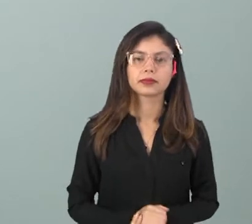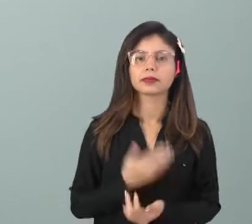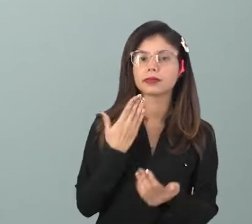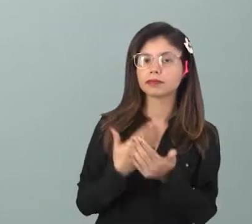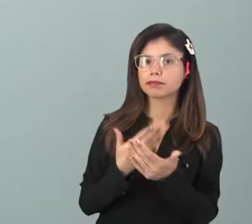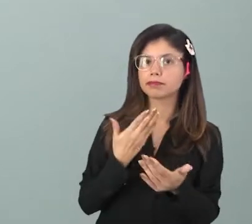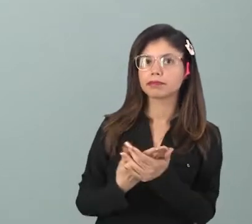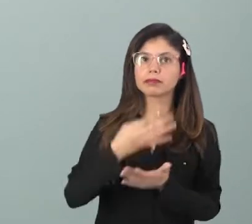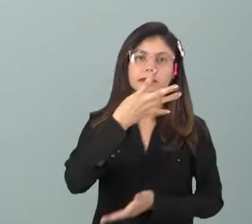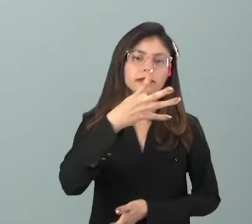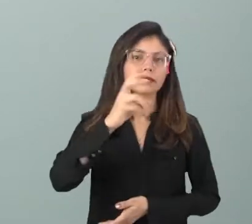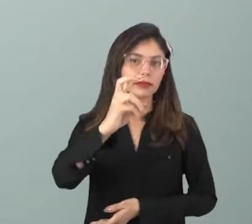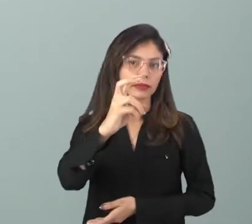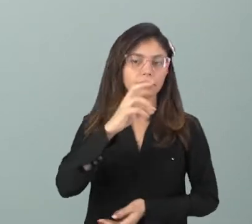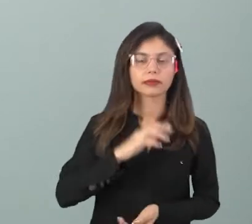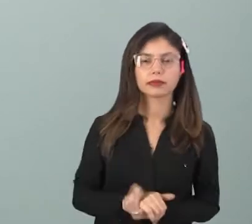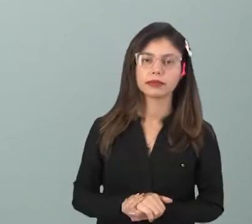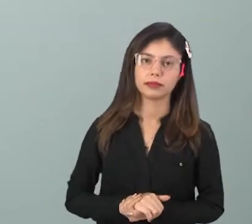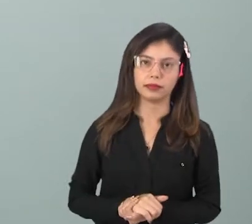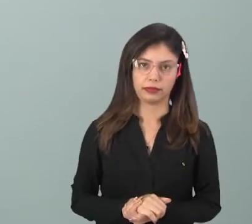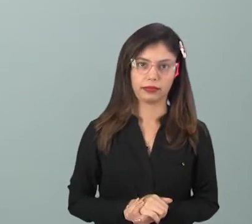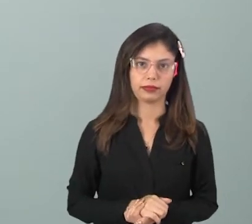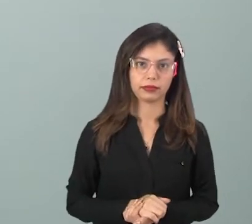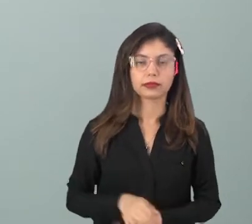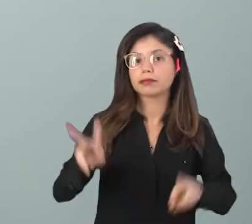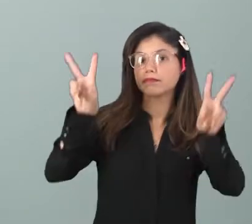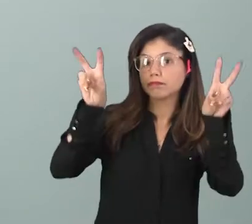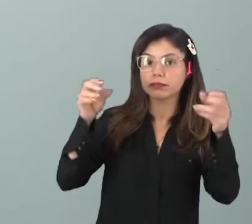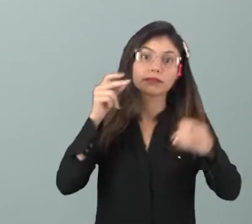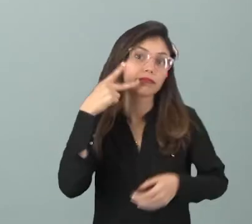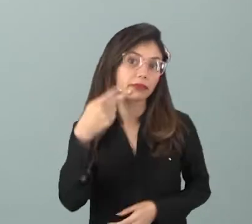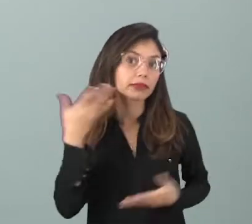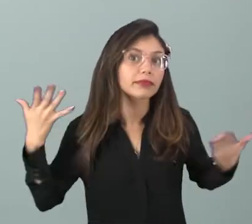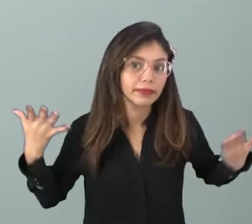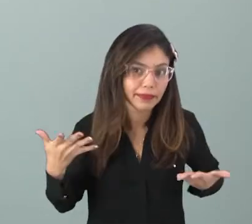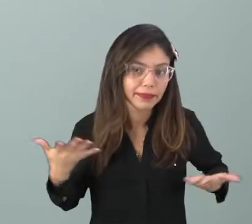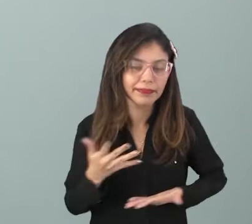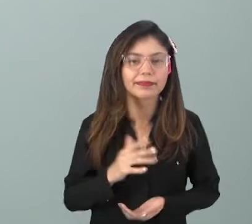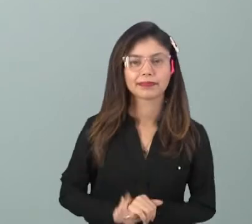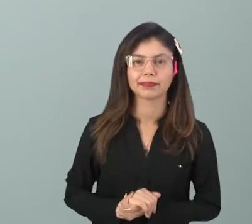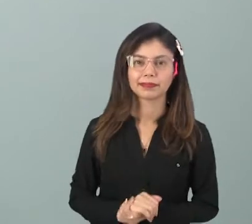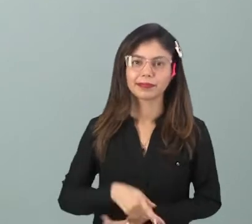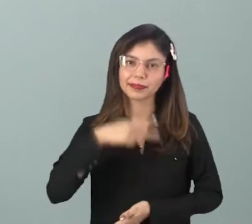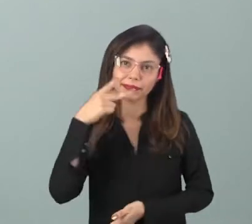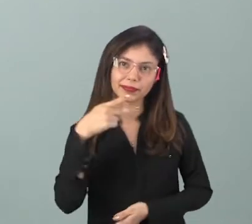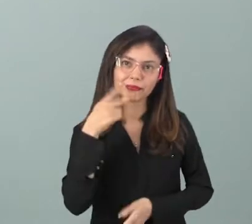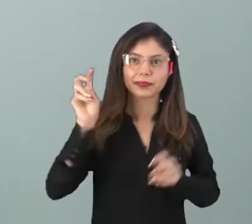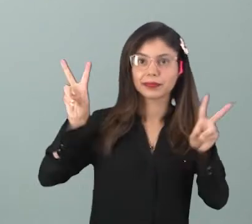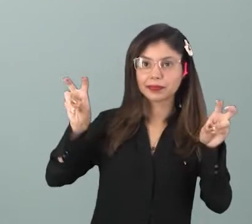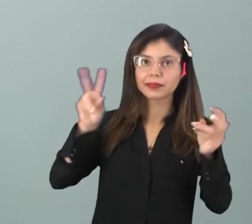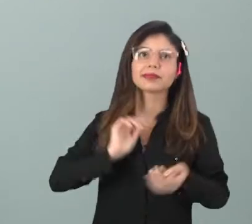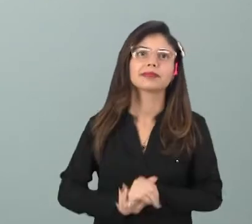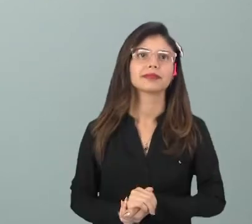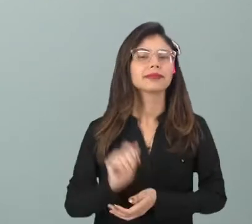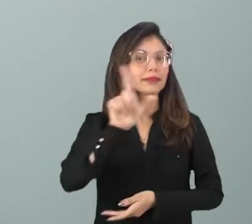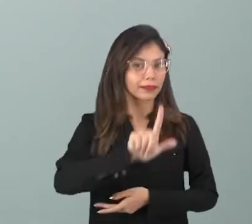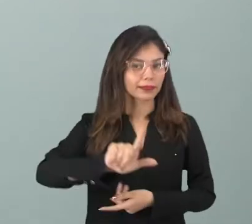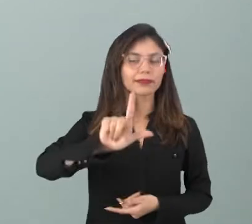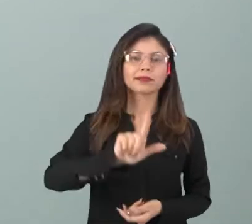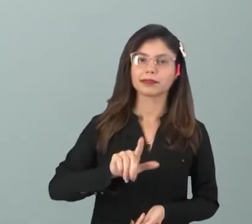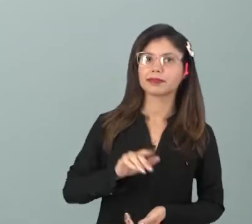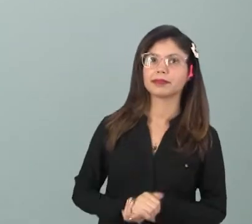essa é a nossa aula número 45 e sobre o que nós vamos falar hoje hoje nós vamos falar sobre